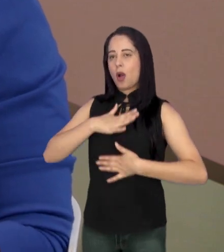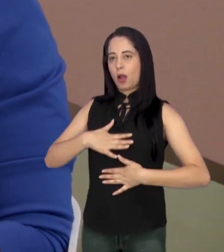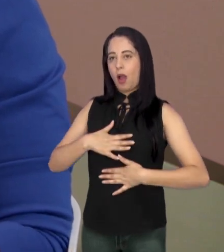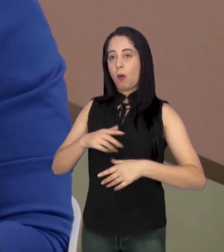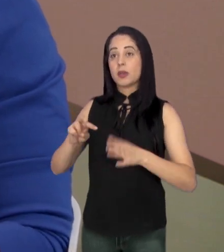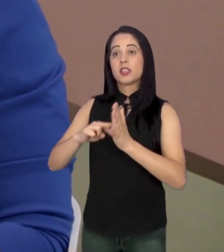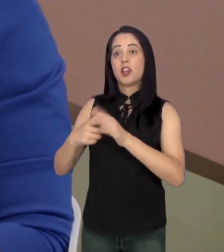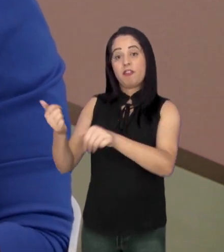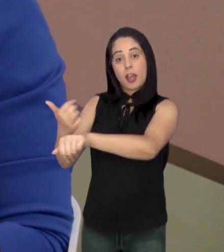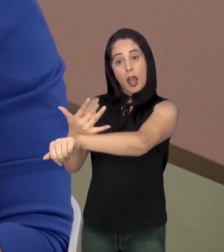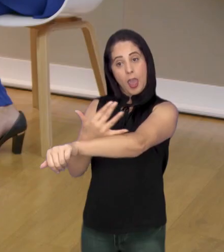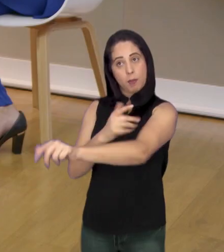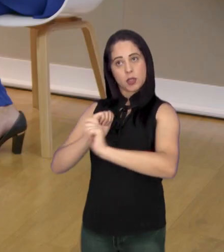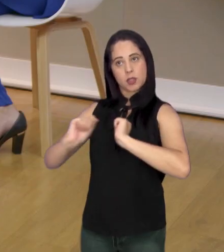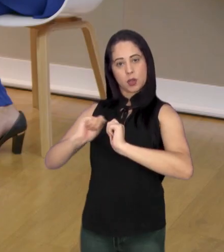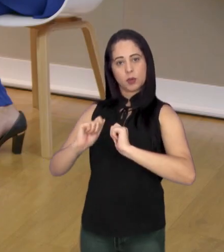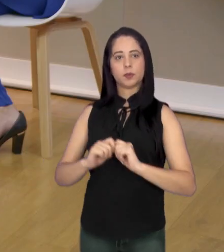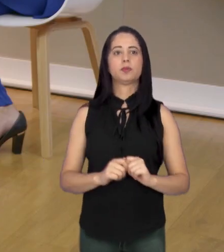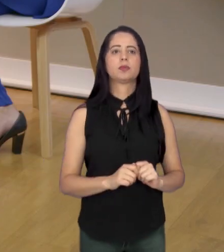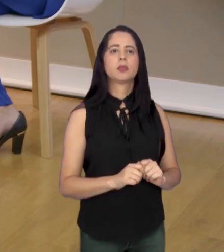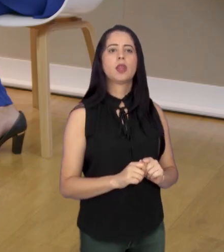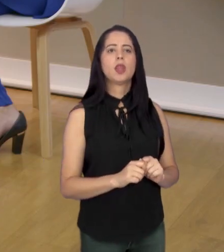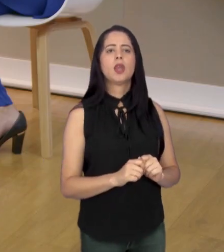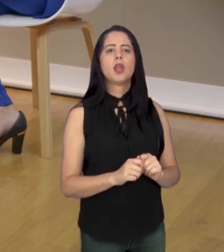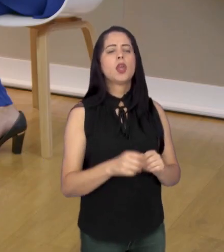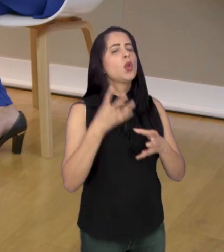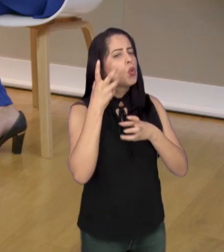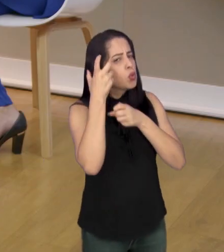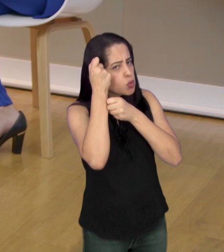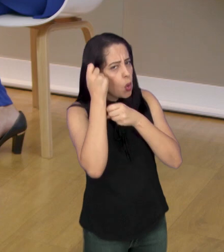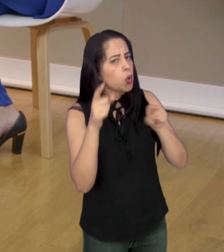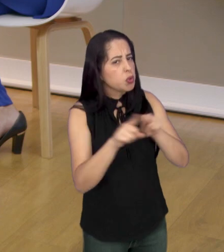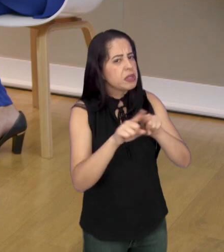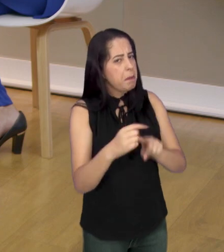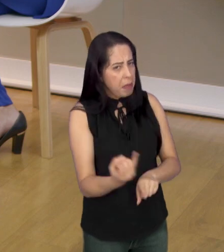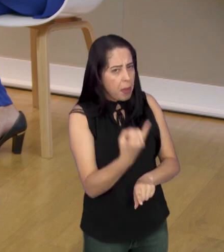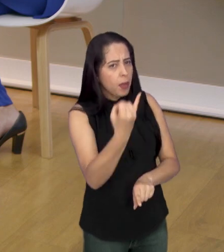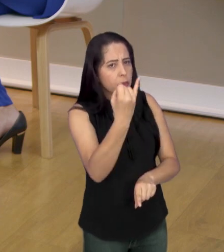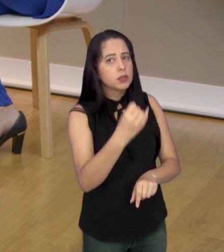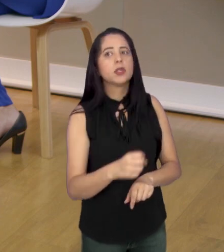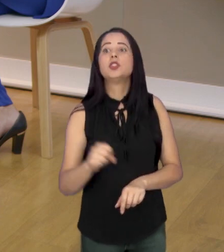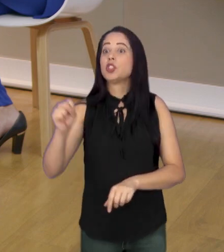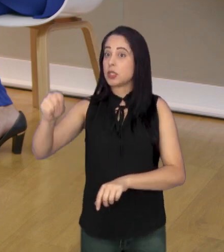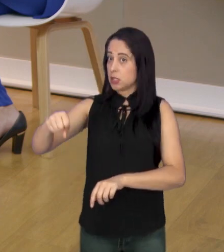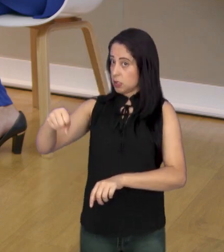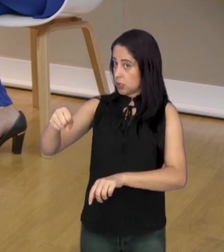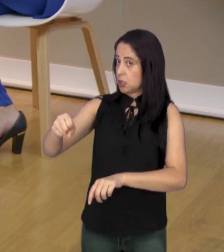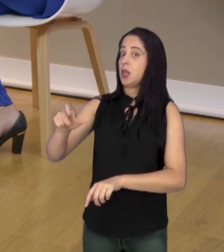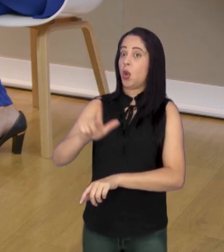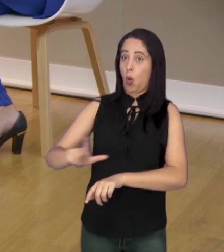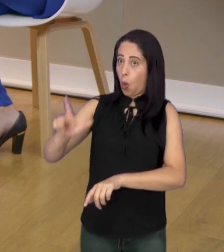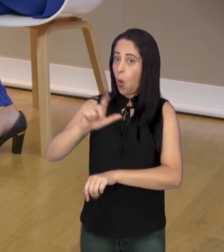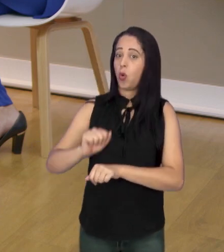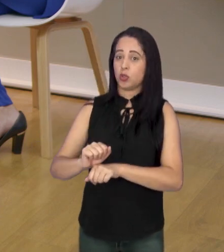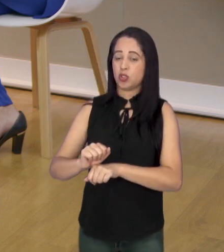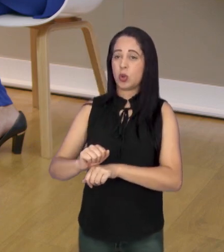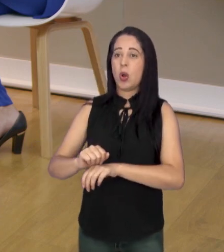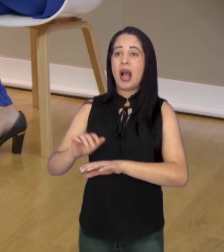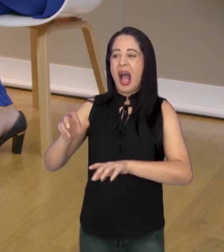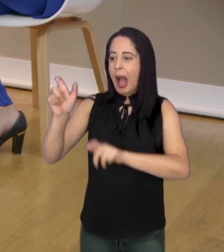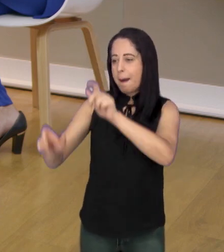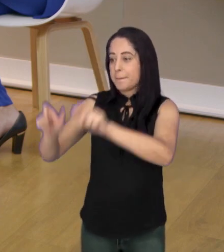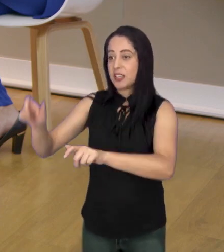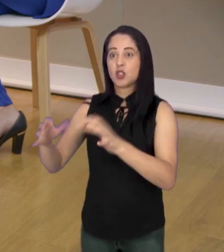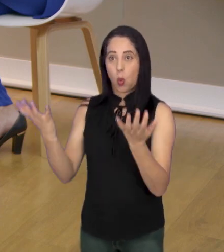desse paciente. Ótimo. E a qualidade do sono? Ela interfere muito também na nossa saúde, né? Super importante. Desde o processo, né, para quem quer